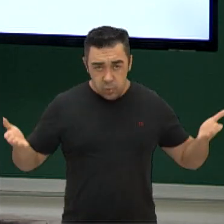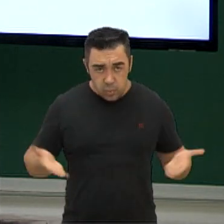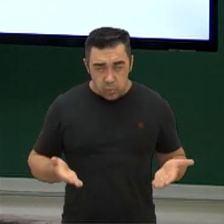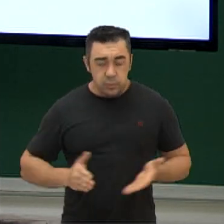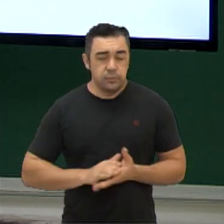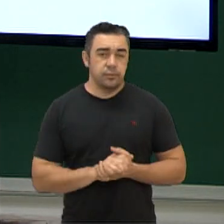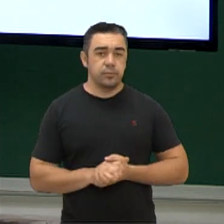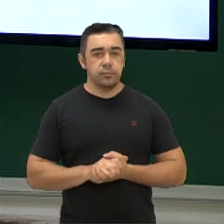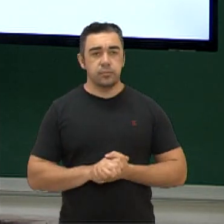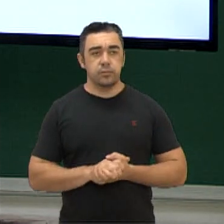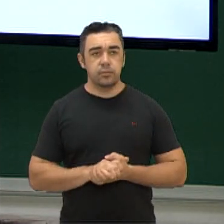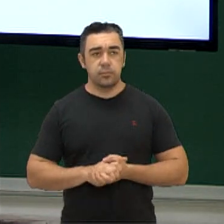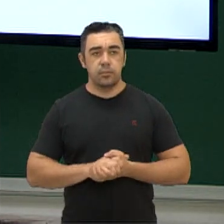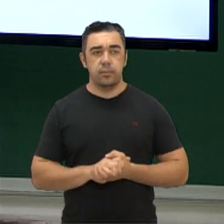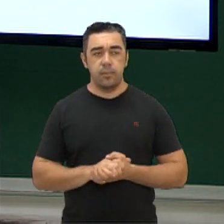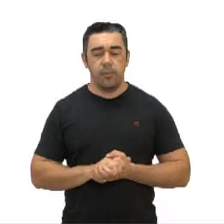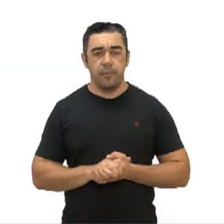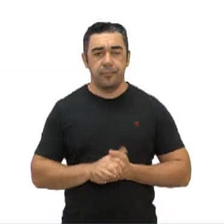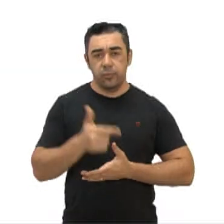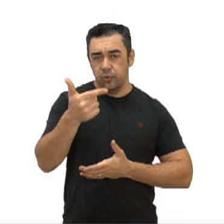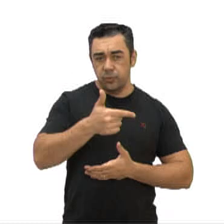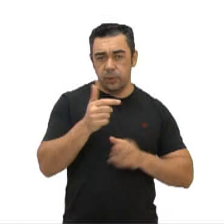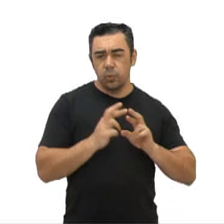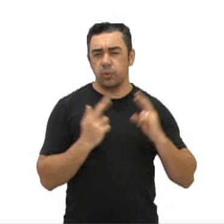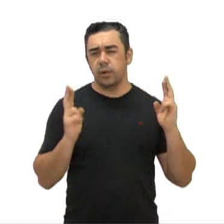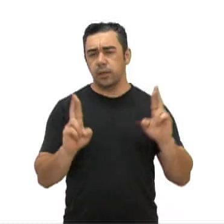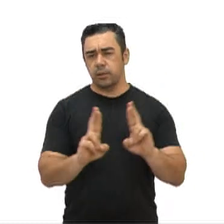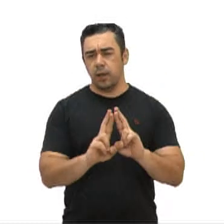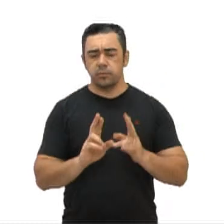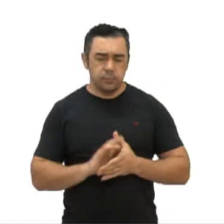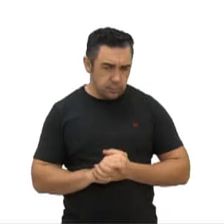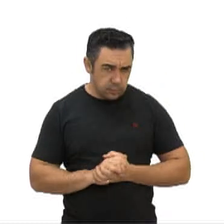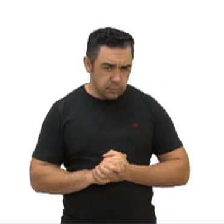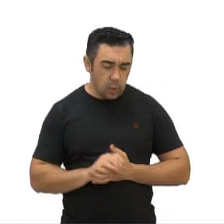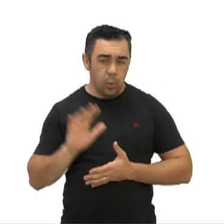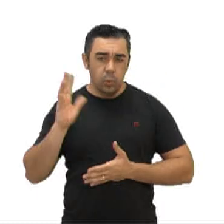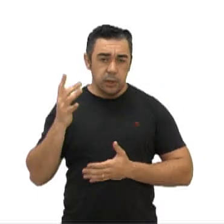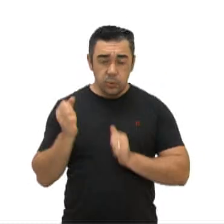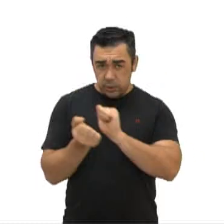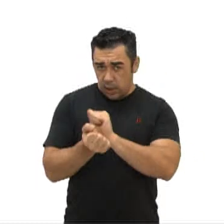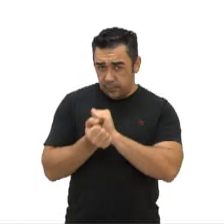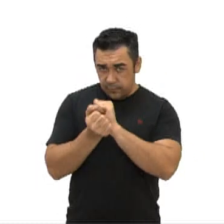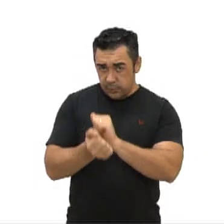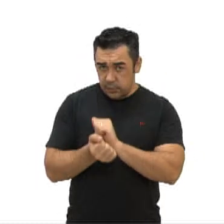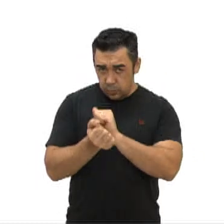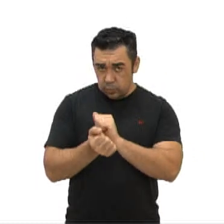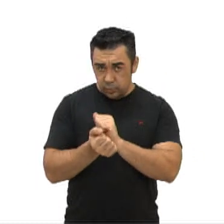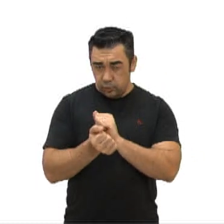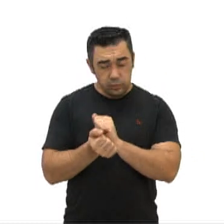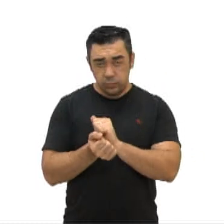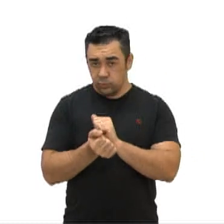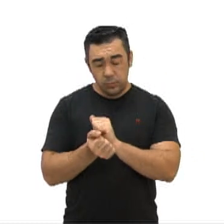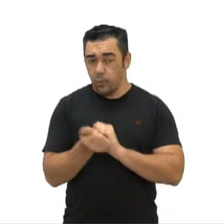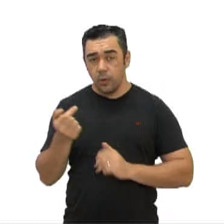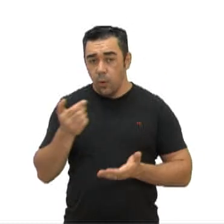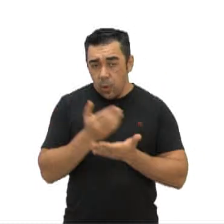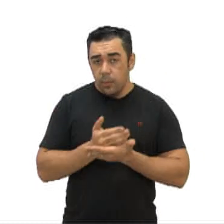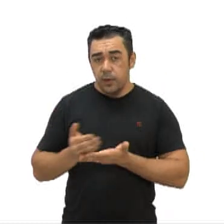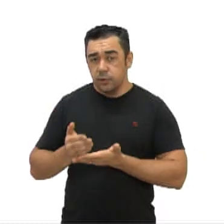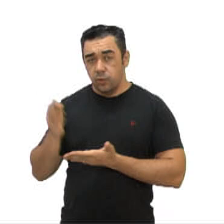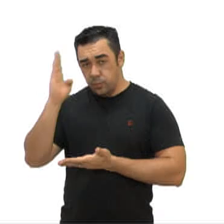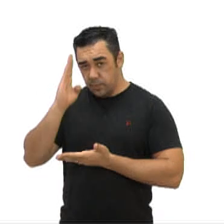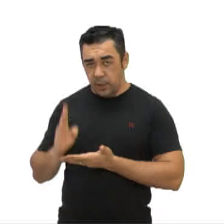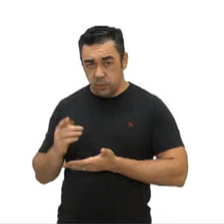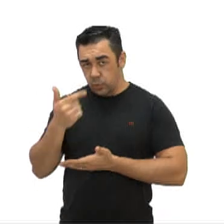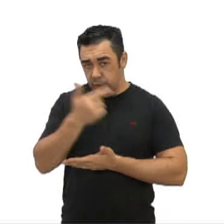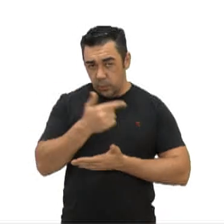hoje. Bom, no segundo reinado, a escravidão, ela não foi introduzida no Brasil durante o Segundo